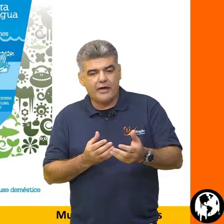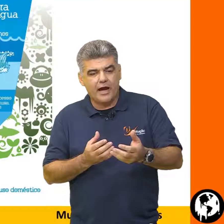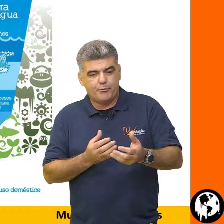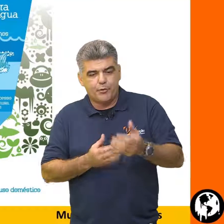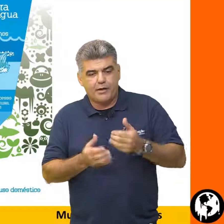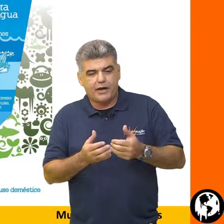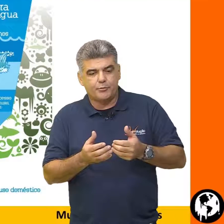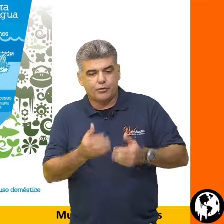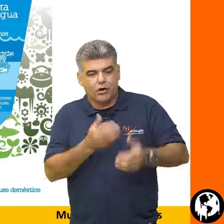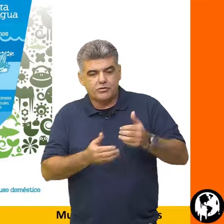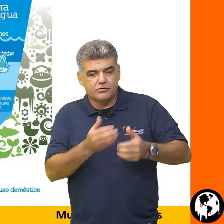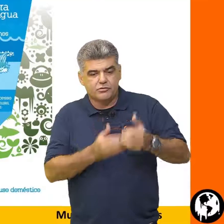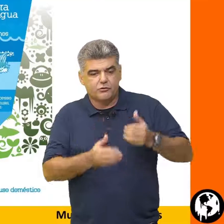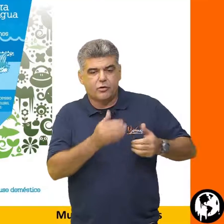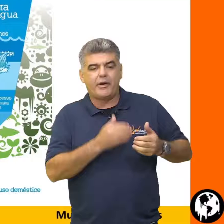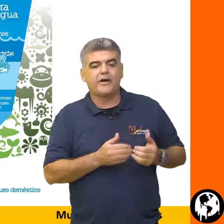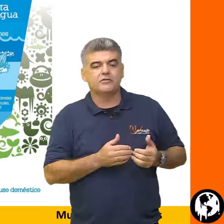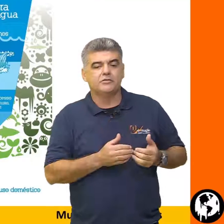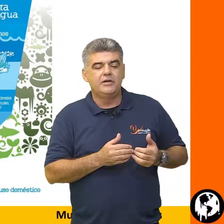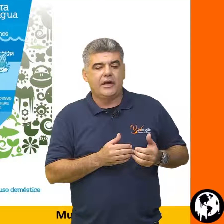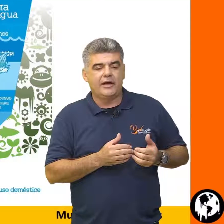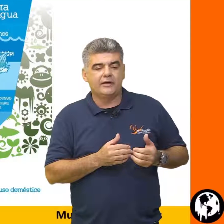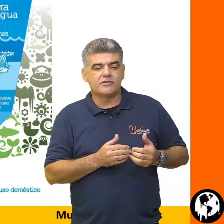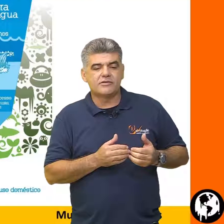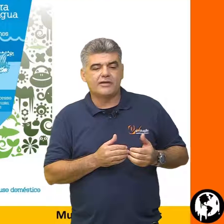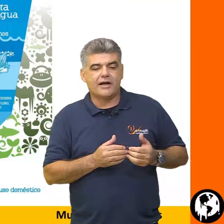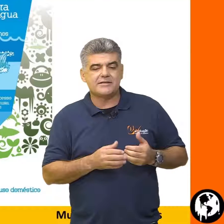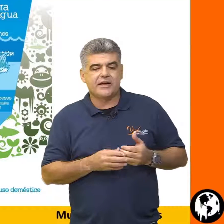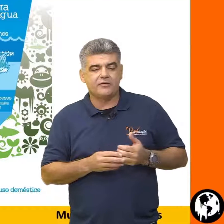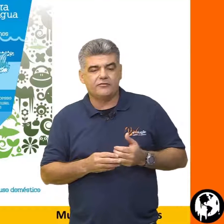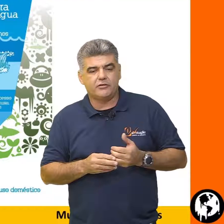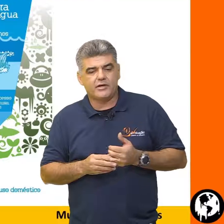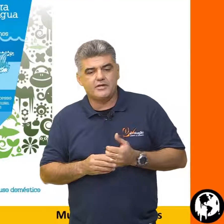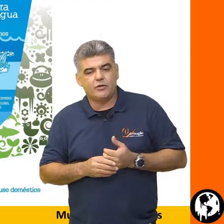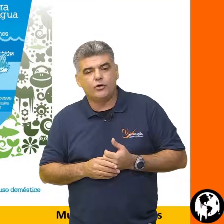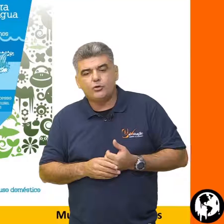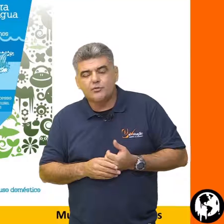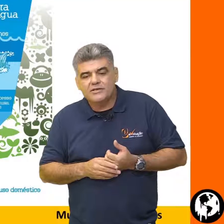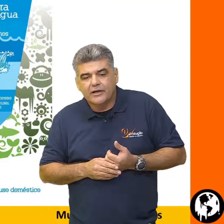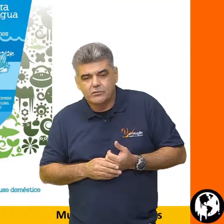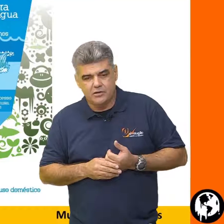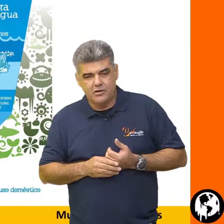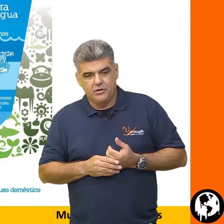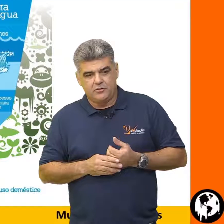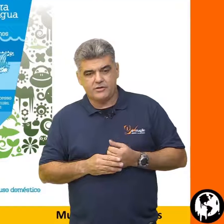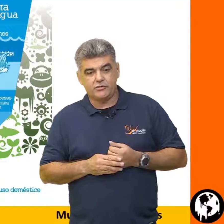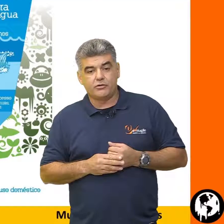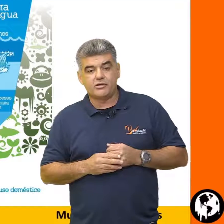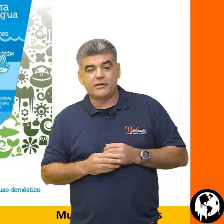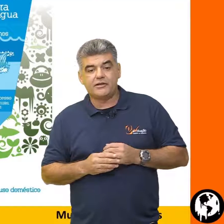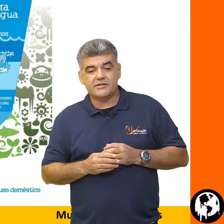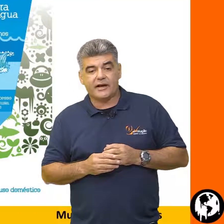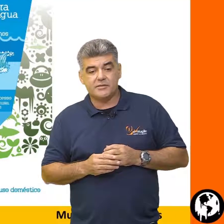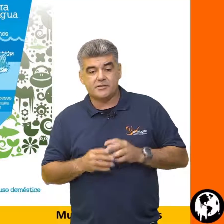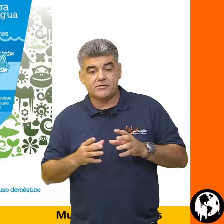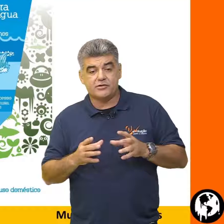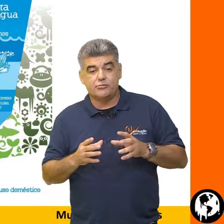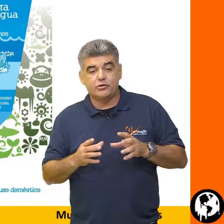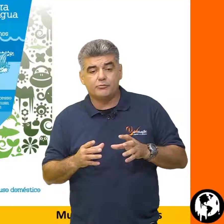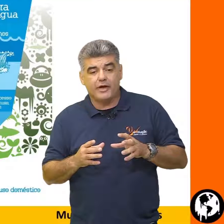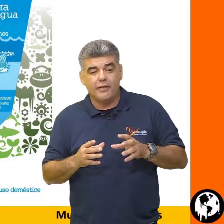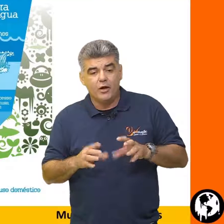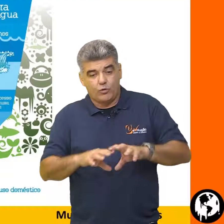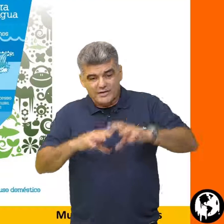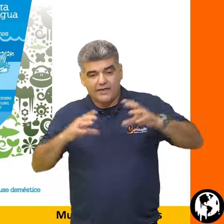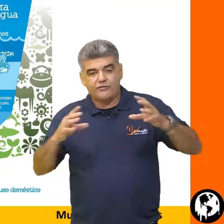água que é apropriada para o nosso consumo doméstico, ela é reduzida a 0,08%. Ou seja, os nossos mananciais precisam ser